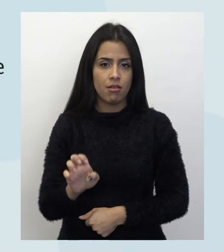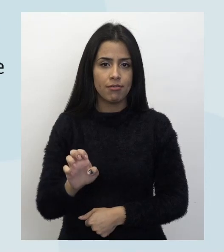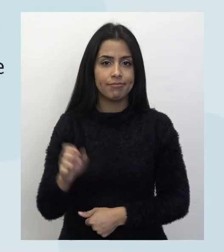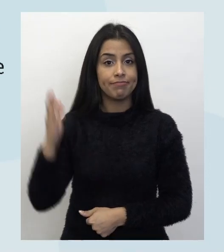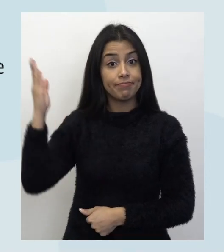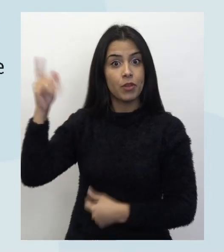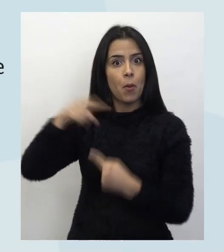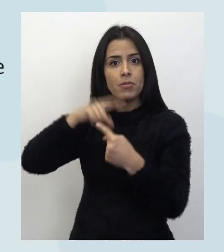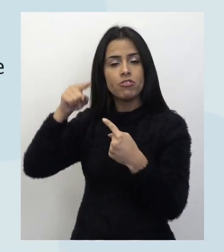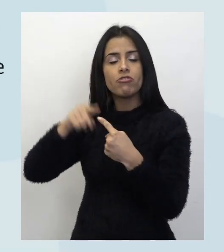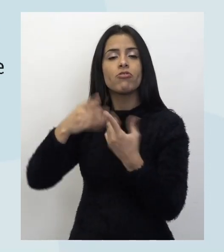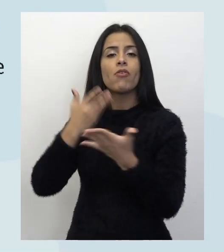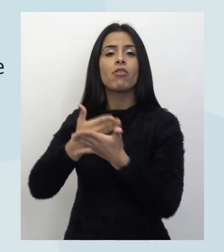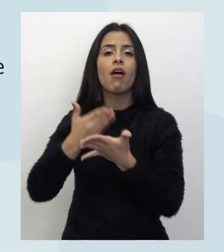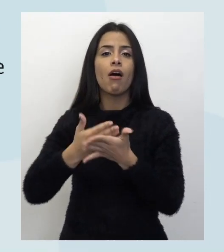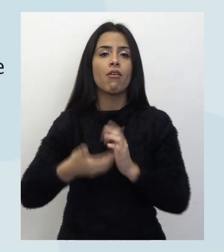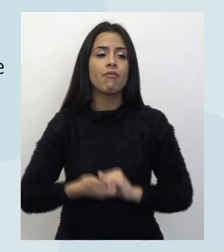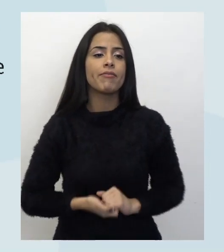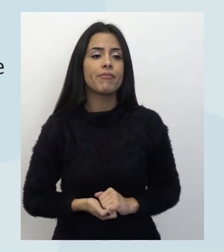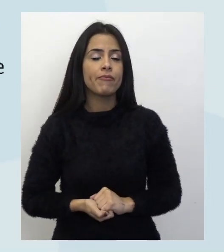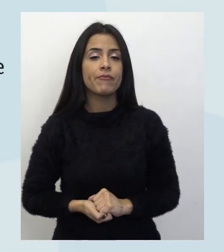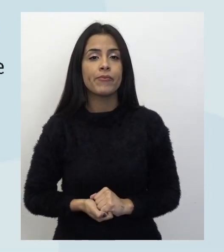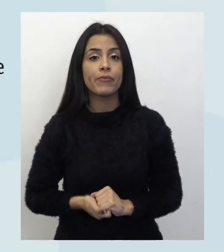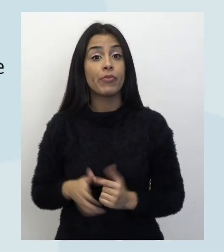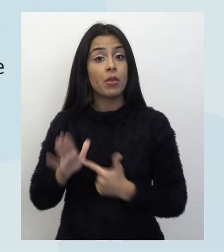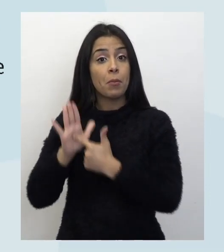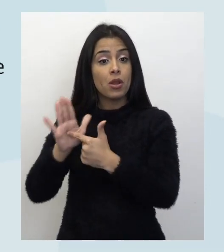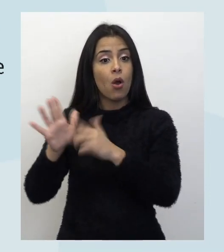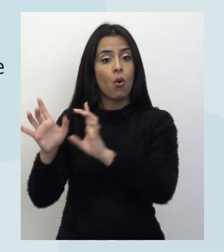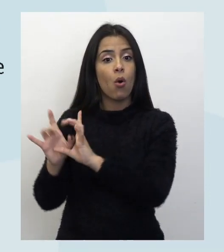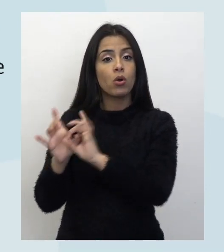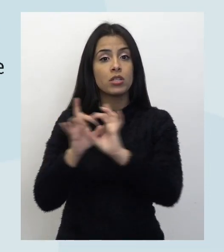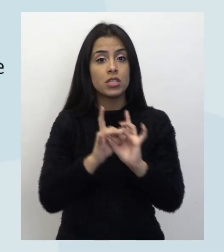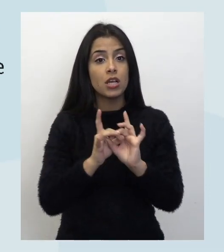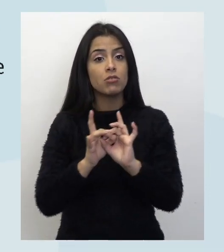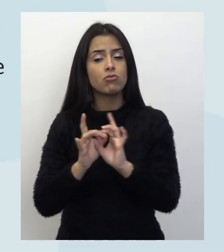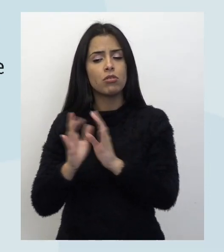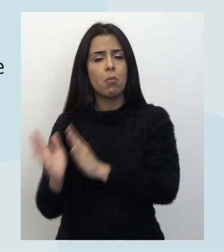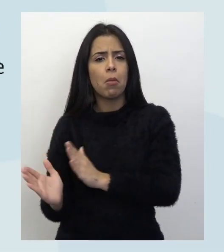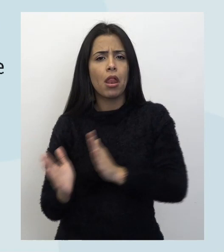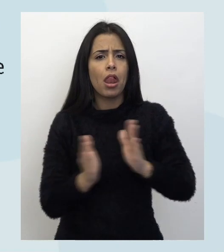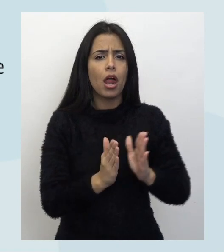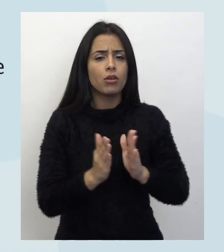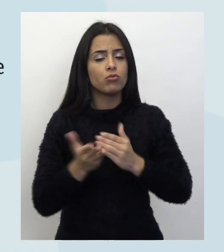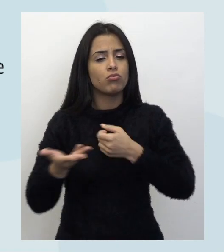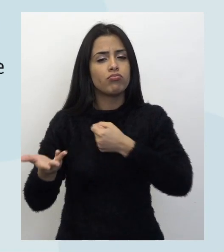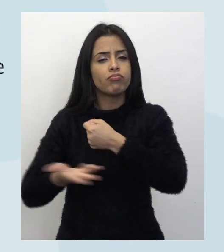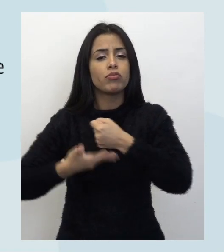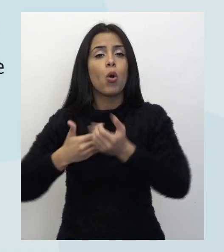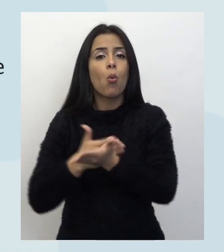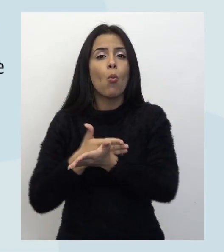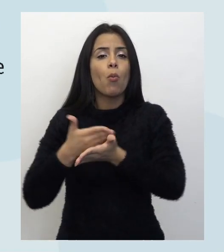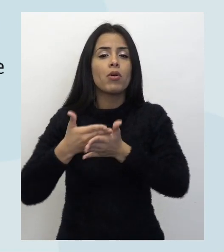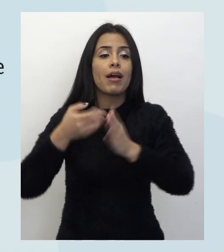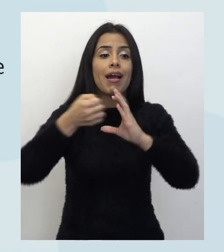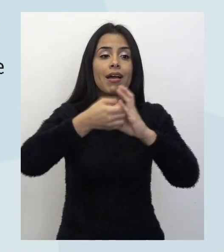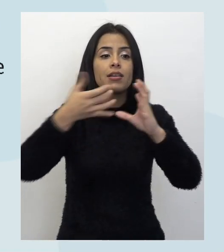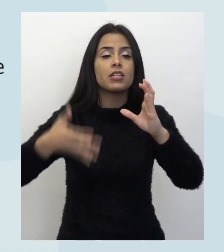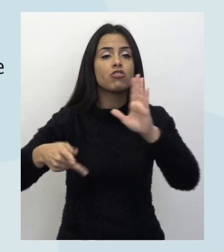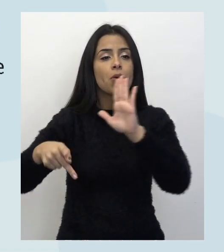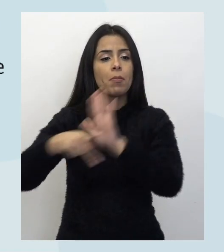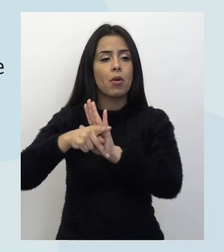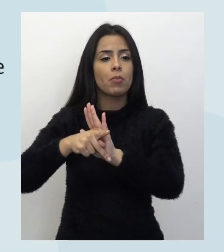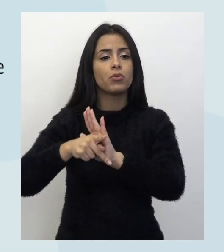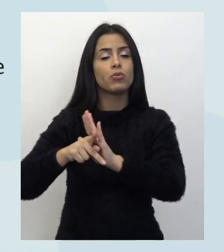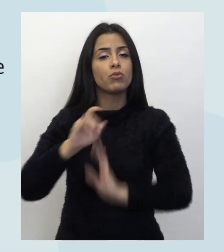apresentar o contexto, a formação e as características do Império Macedônico, conhecido como Império de Alexandre, e a